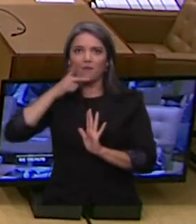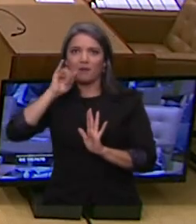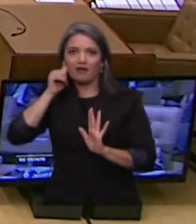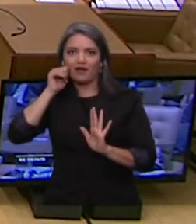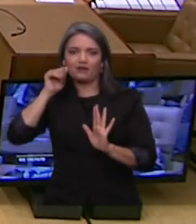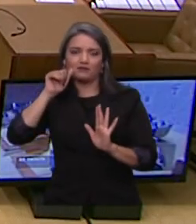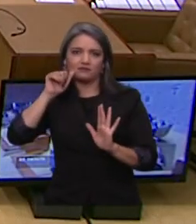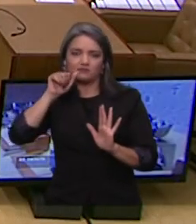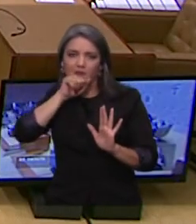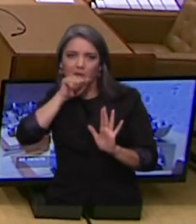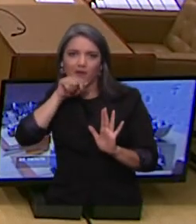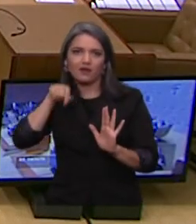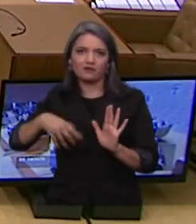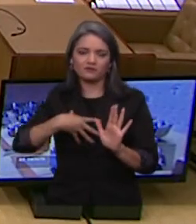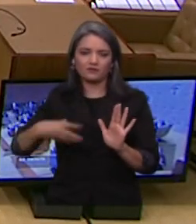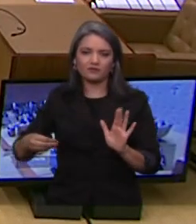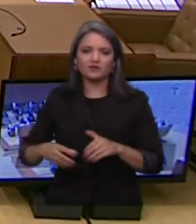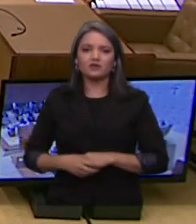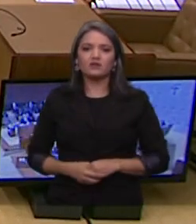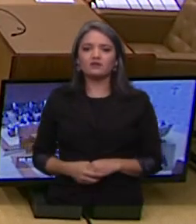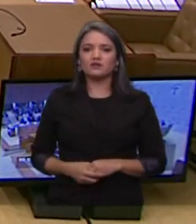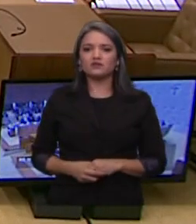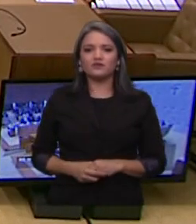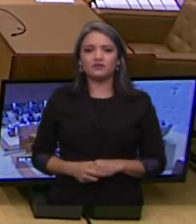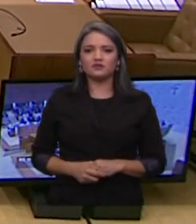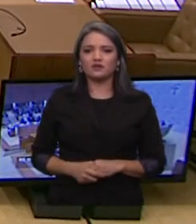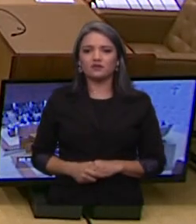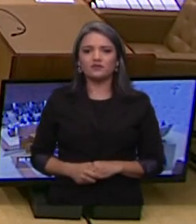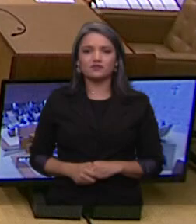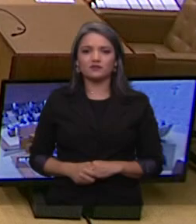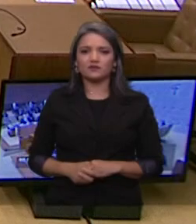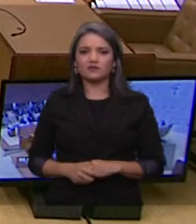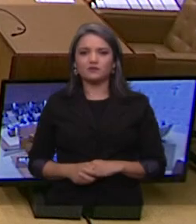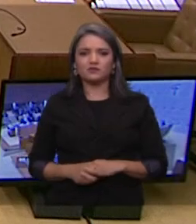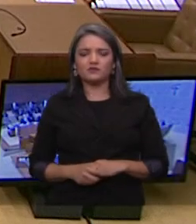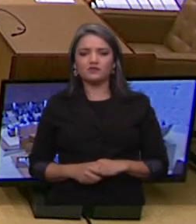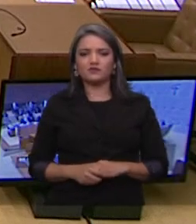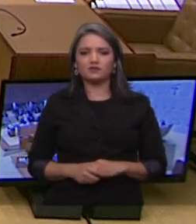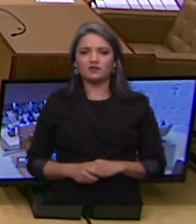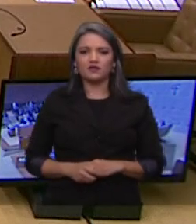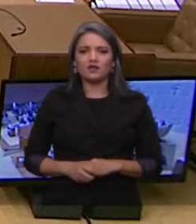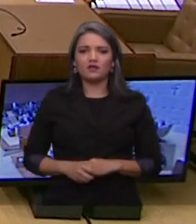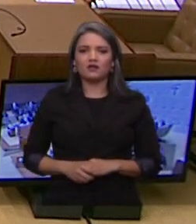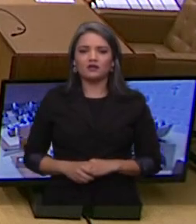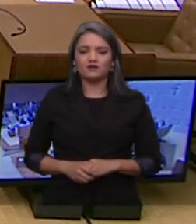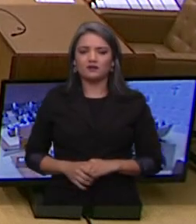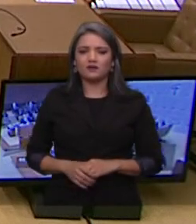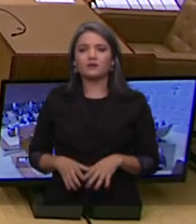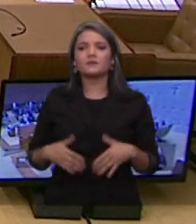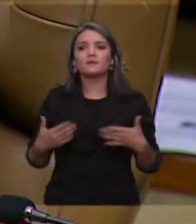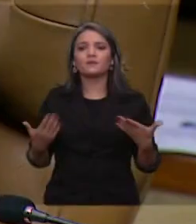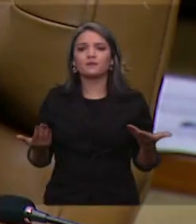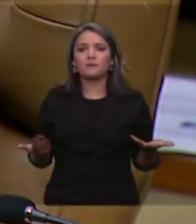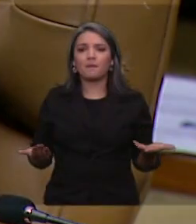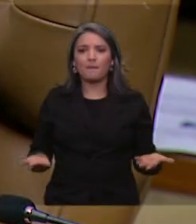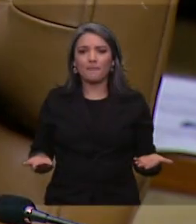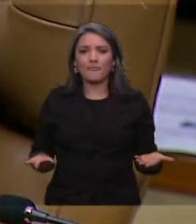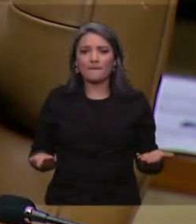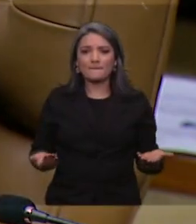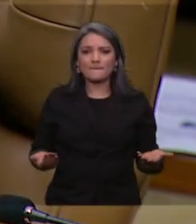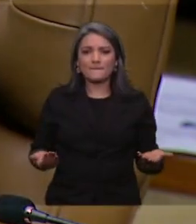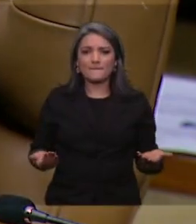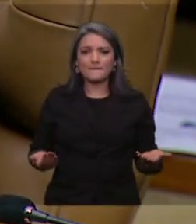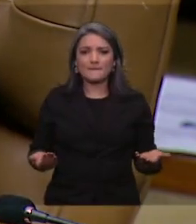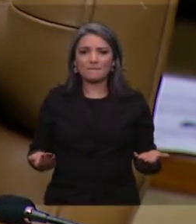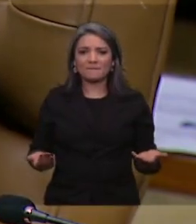uma parte, claro, ministro Joaquim. Eu volto à minha questão preliminar, e Vossa Excelência, acho que, em